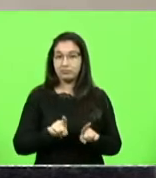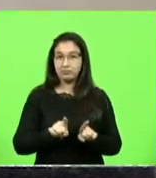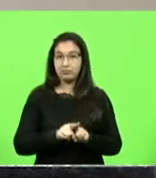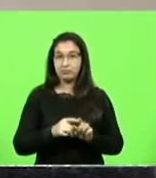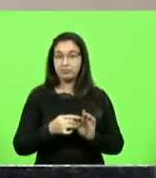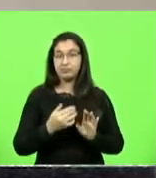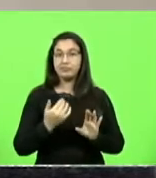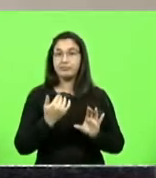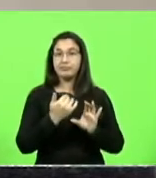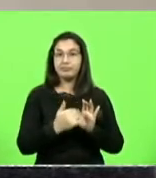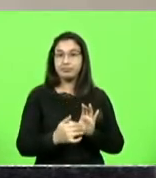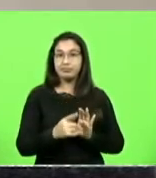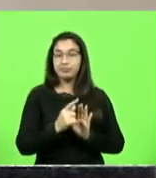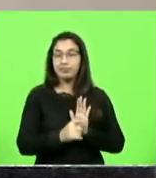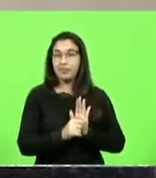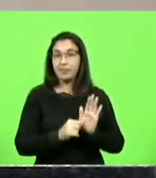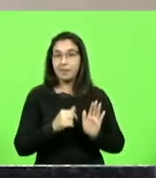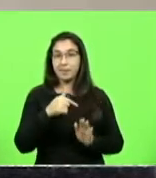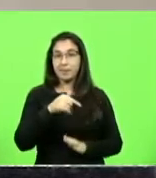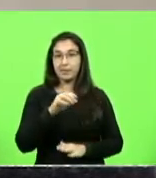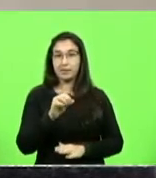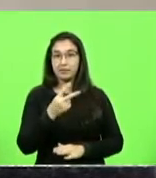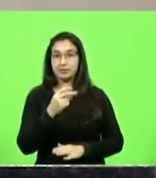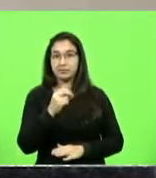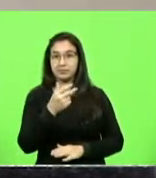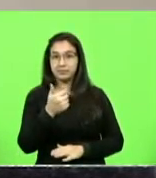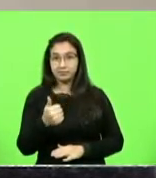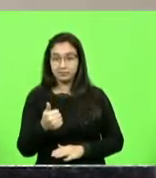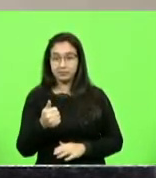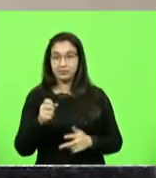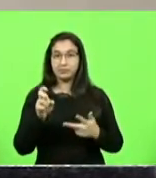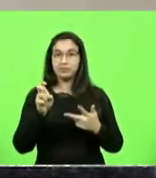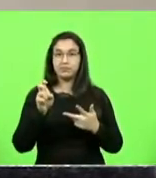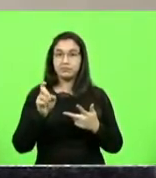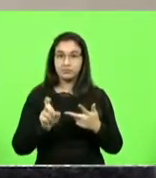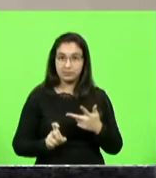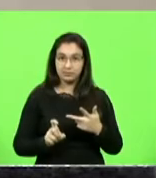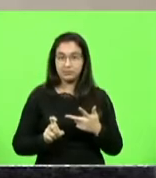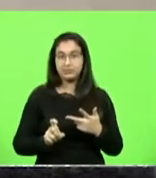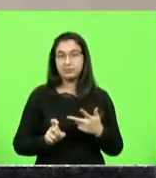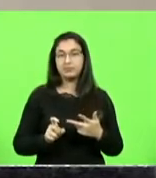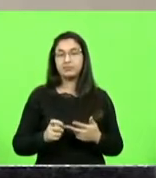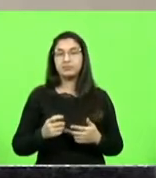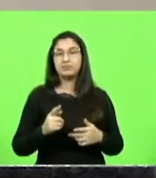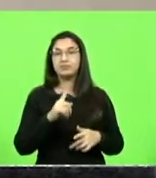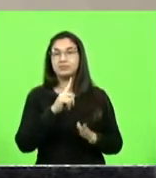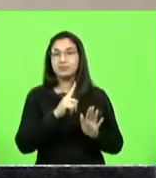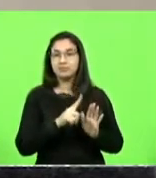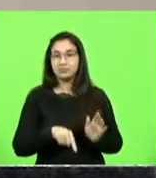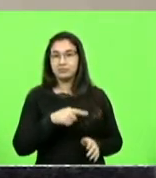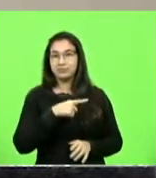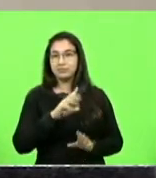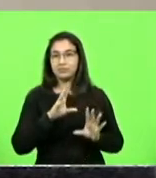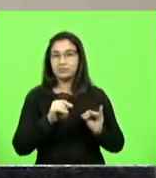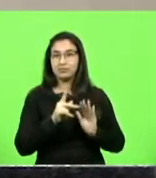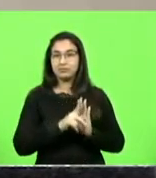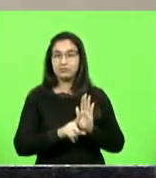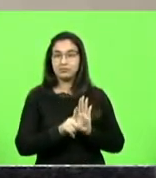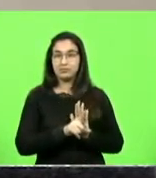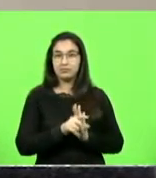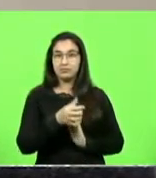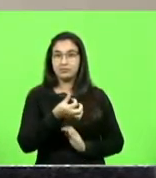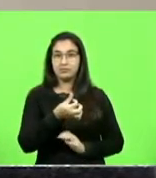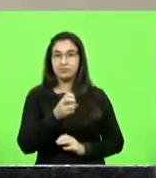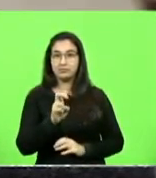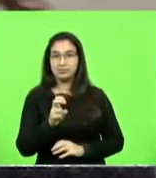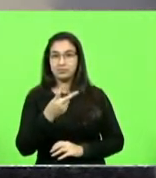de veto 680 de 2021, origem executivo, veto total ao PL 65/2021, de